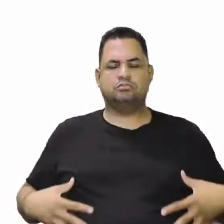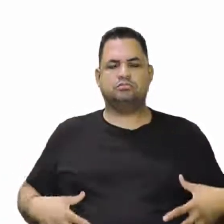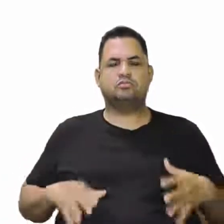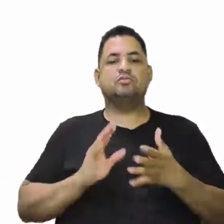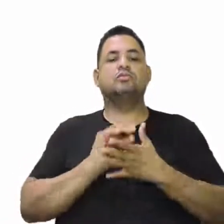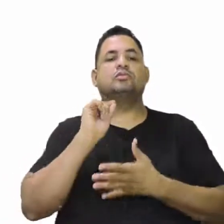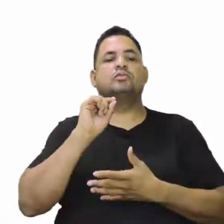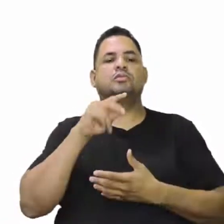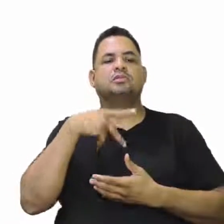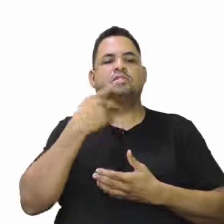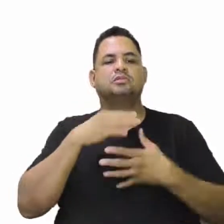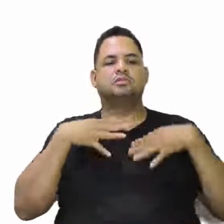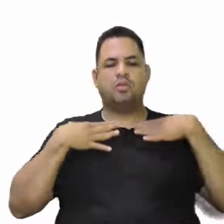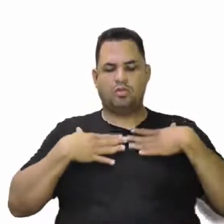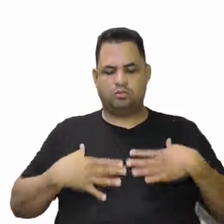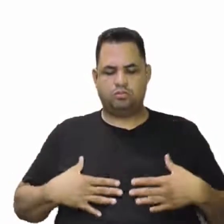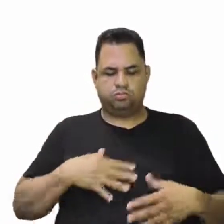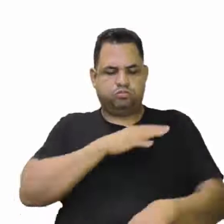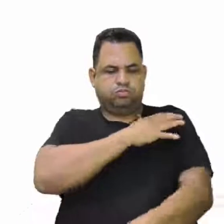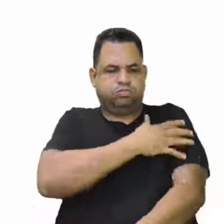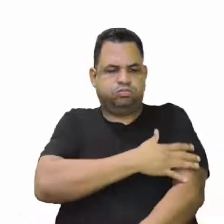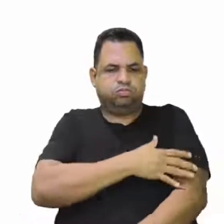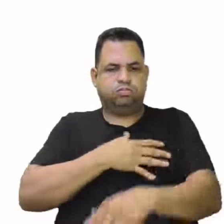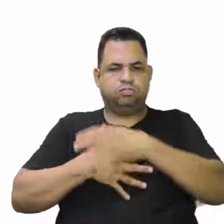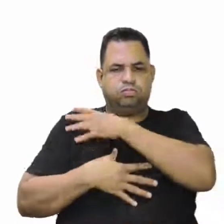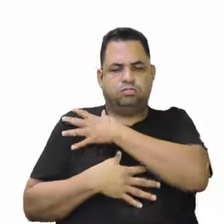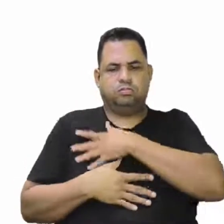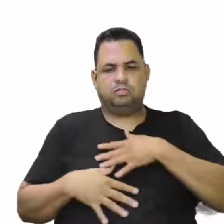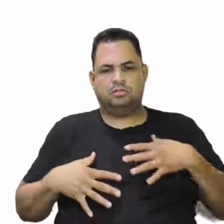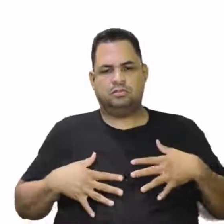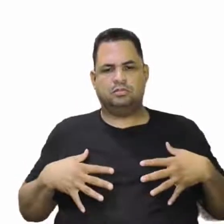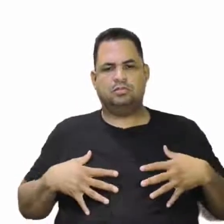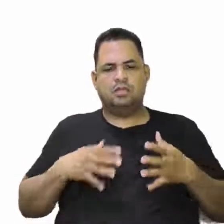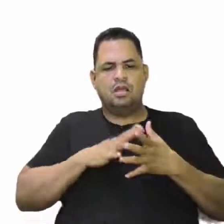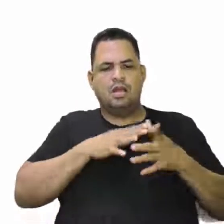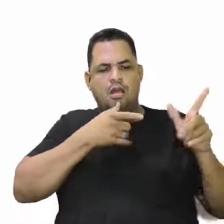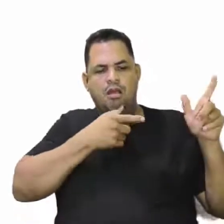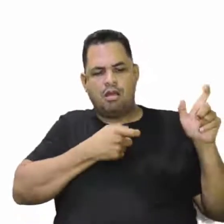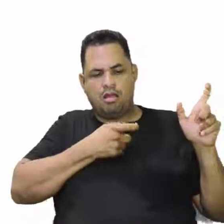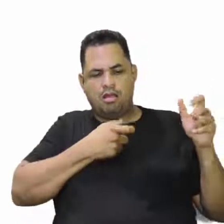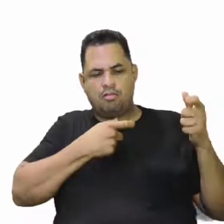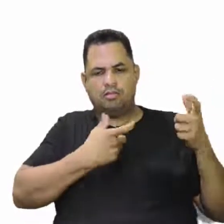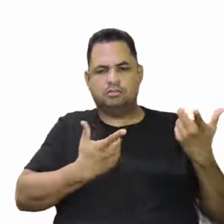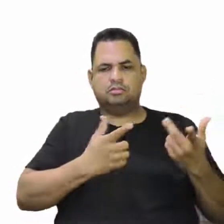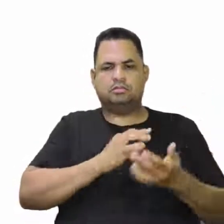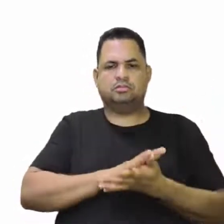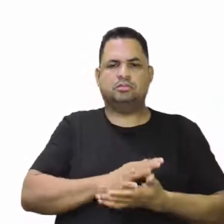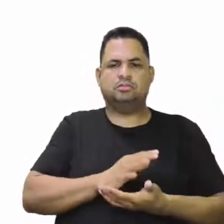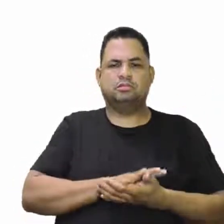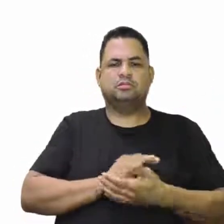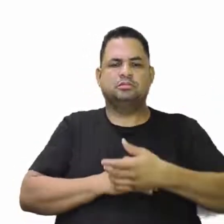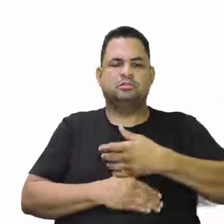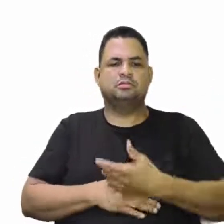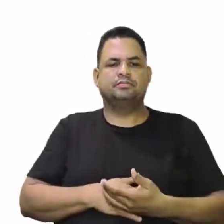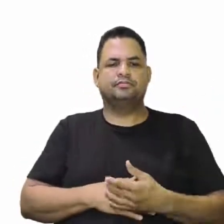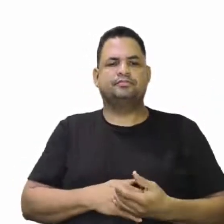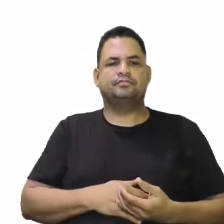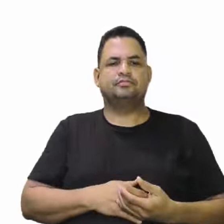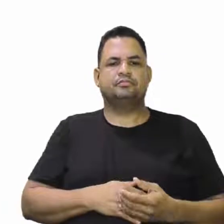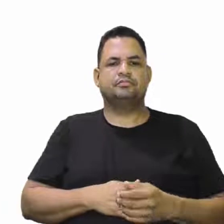Eles estão com armaduras, não é? Então são soldados? Armaduras, armas, estão ali com